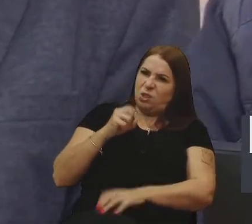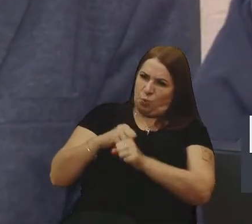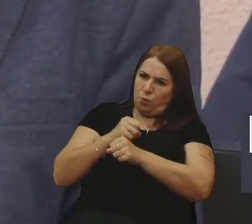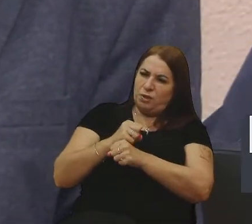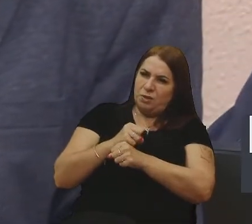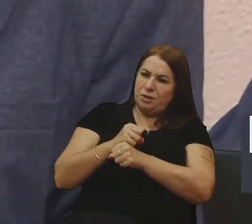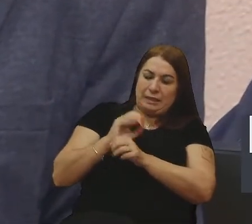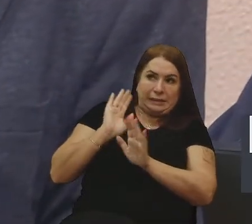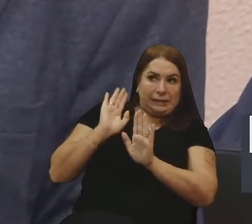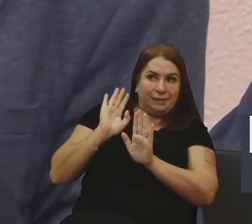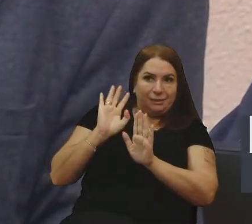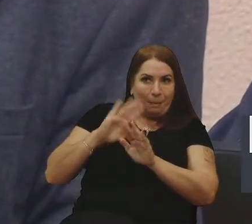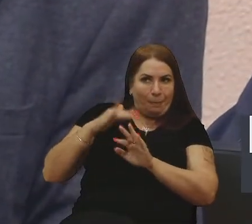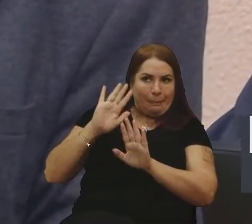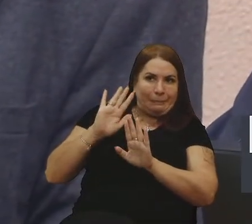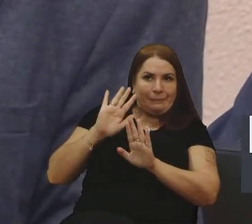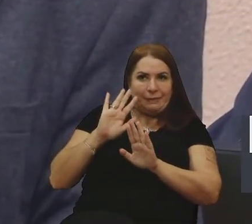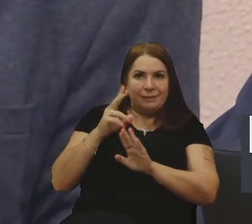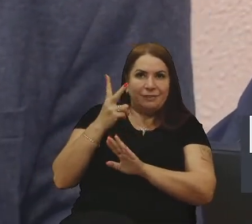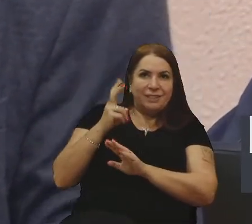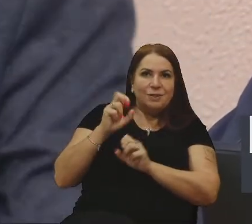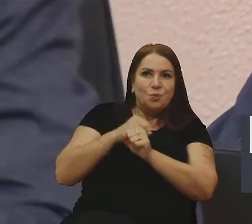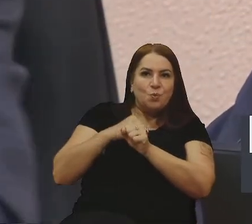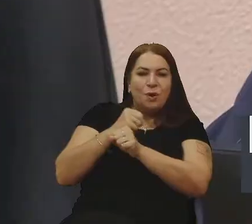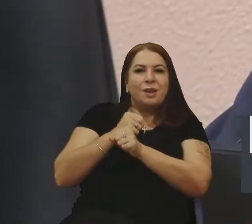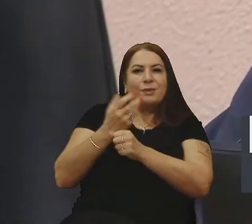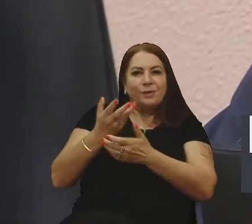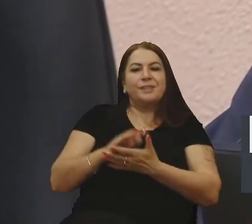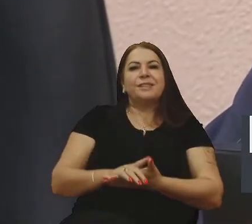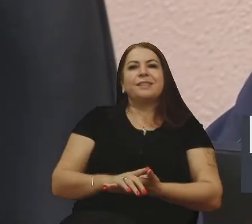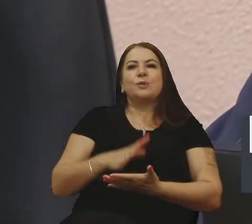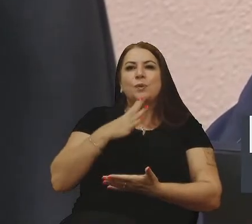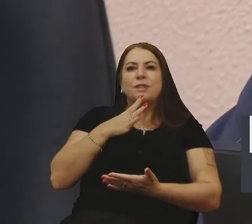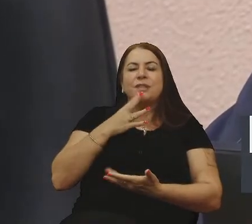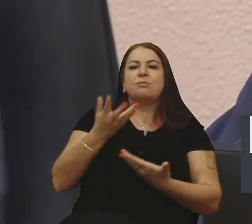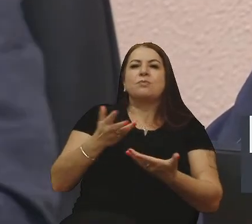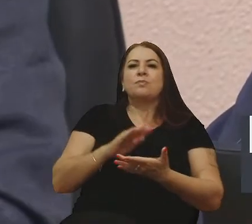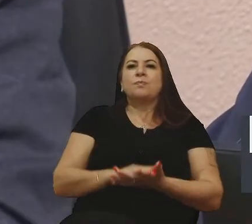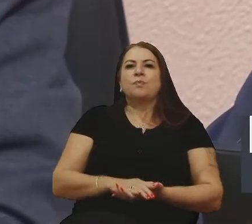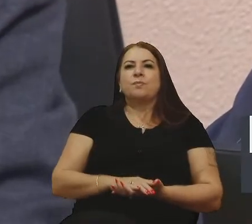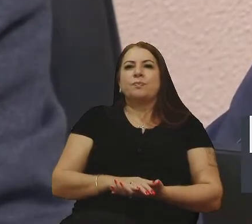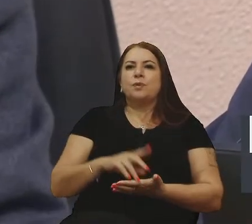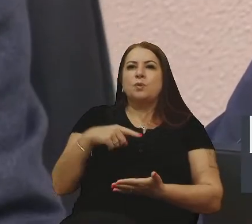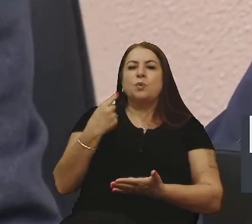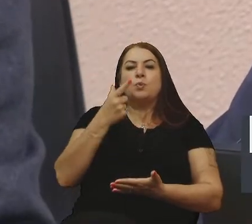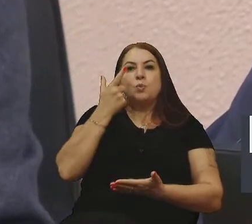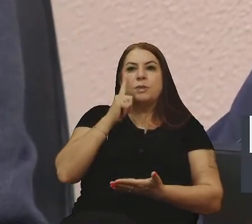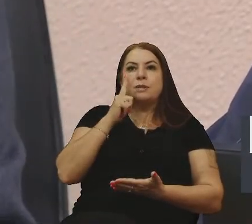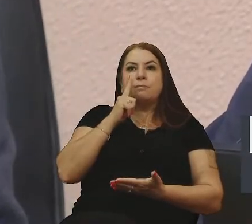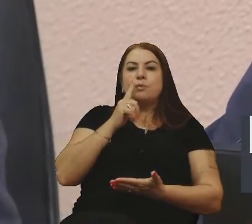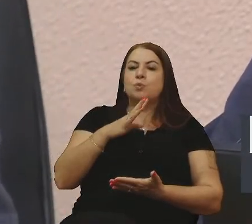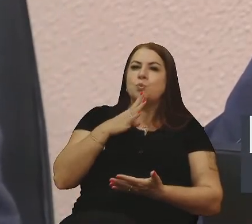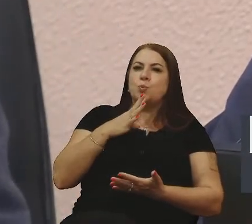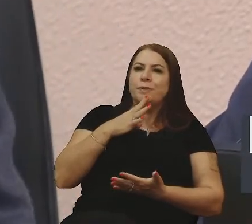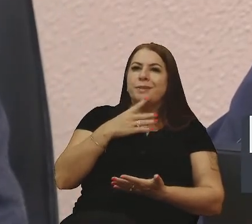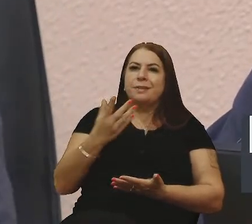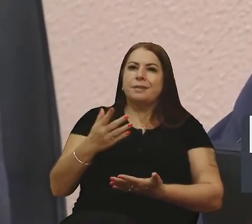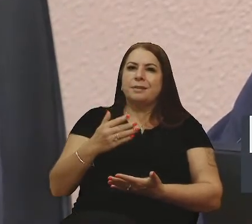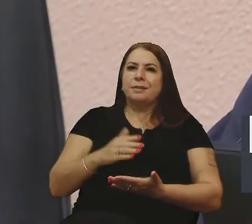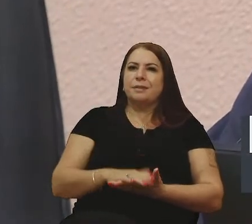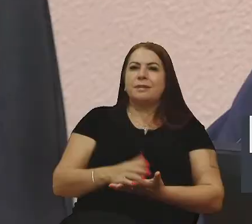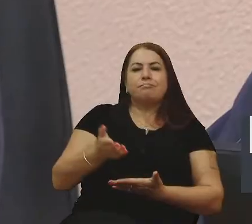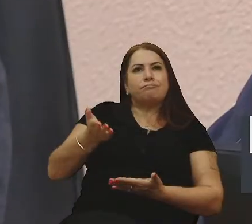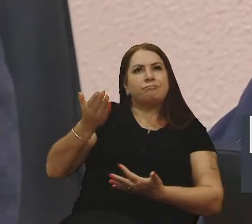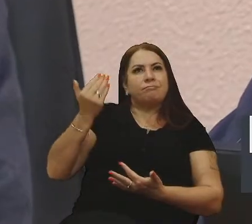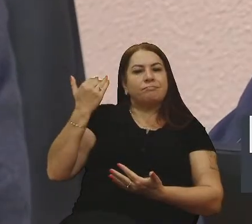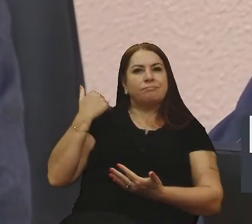No mínimo uns 25 anos. E nós conseguimos nos conhecer desde o tempo